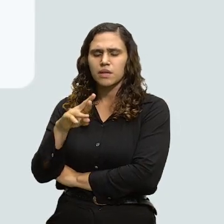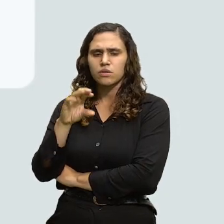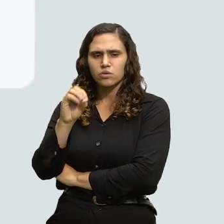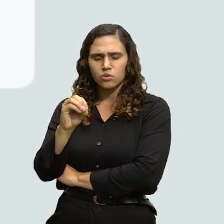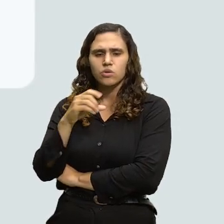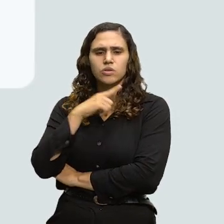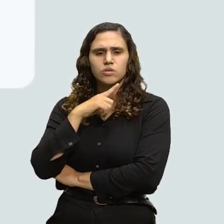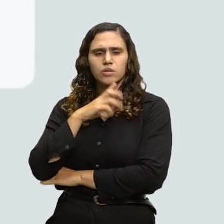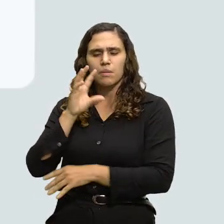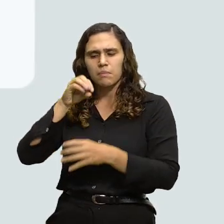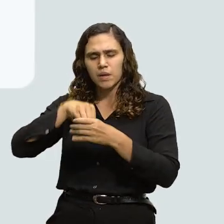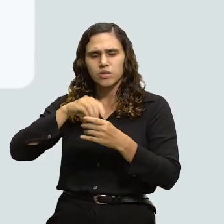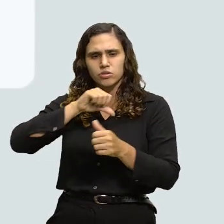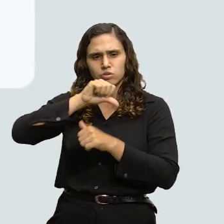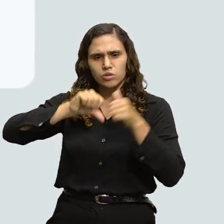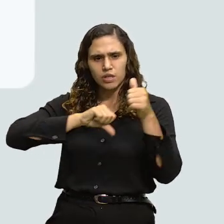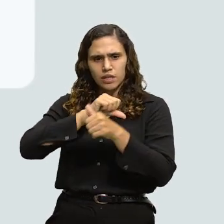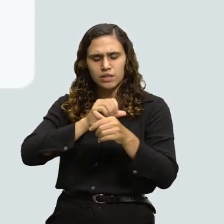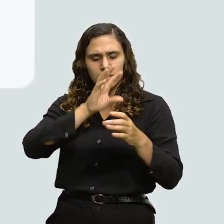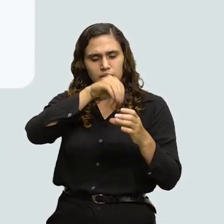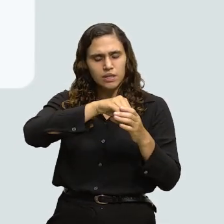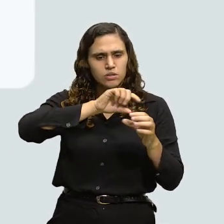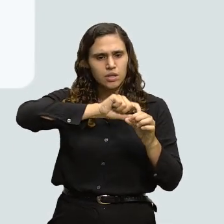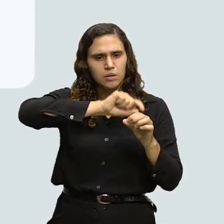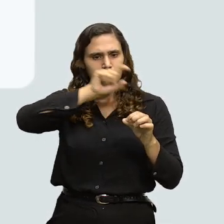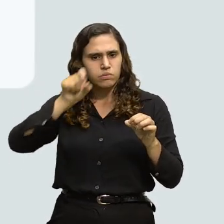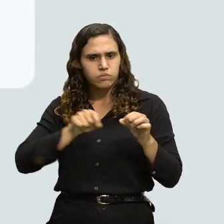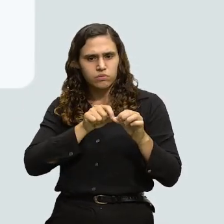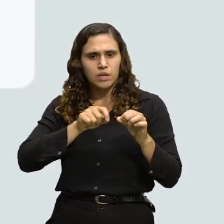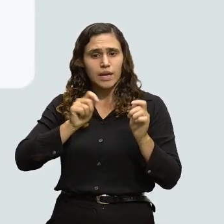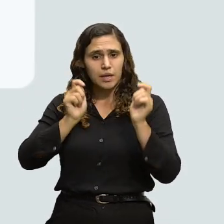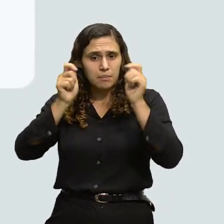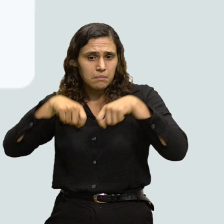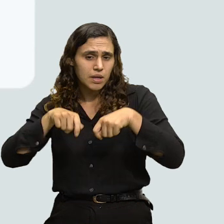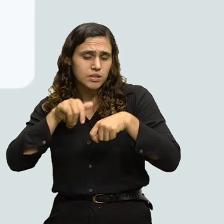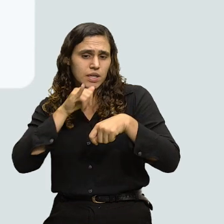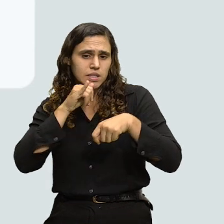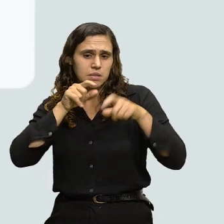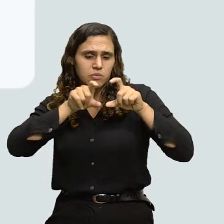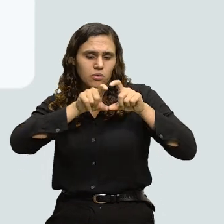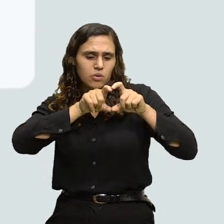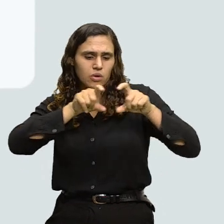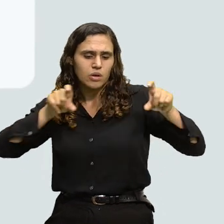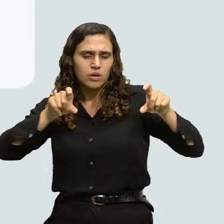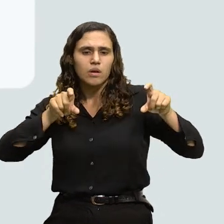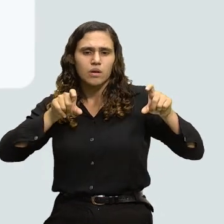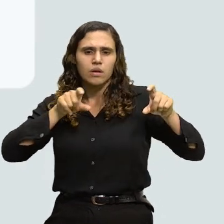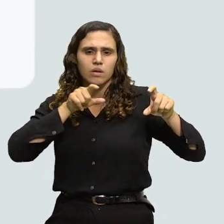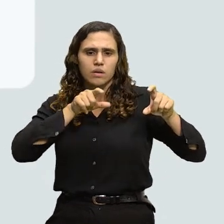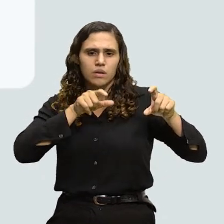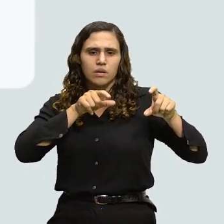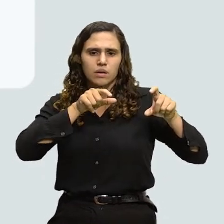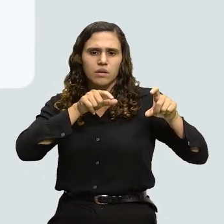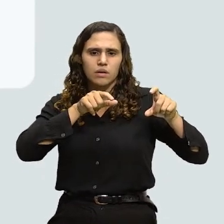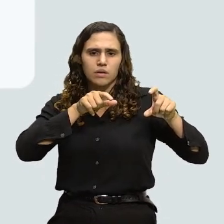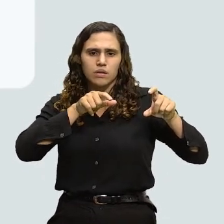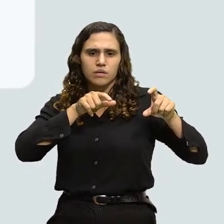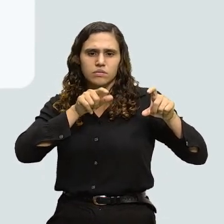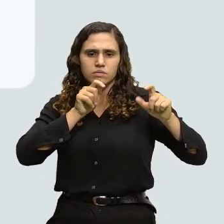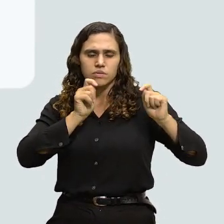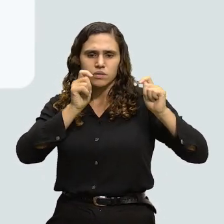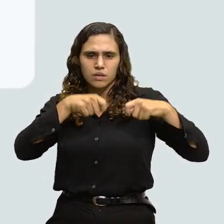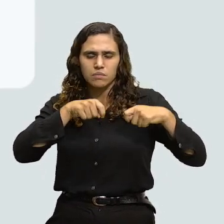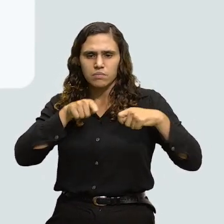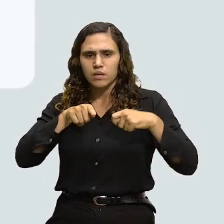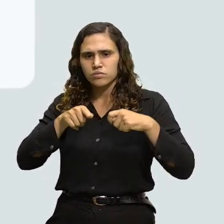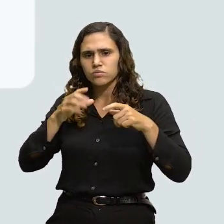aqui nós temos gelo. Tá? A equação do calorímetro, ela parte da equação do calor sensível, e onde eu tenho a massa vezes